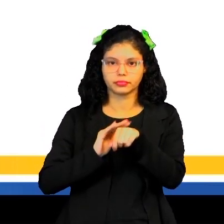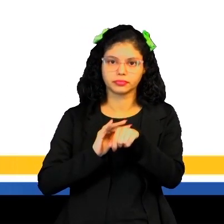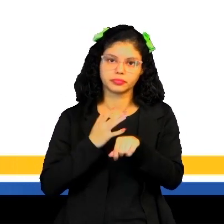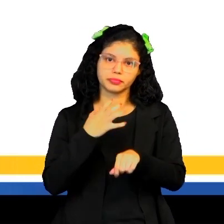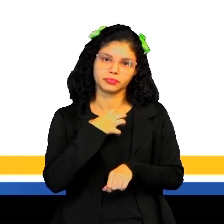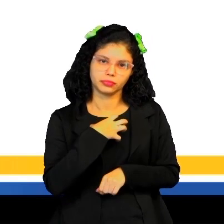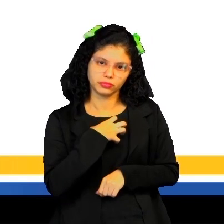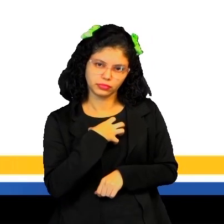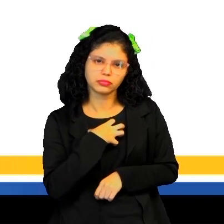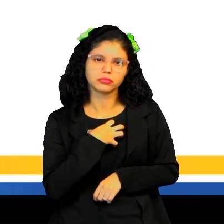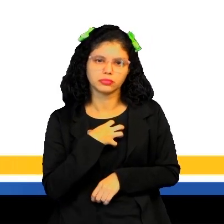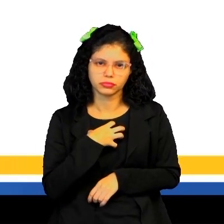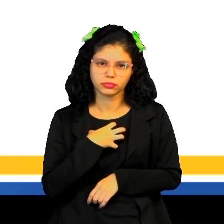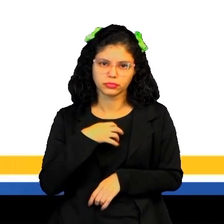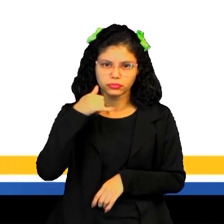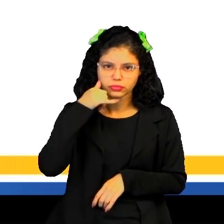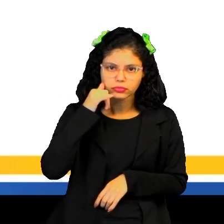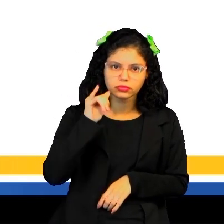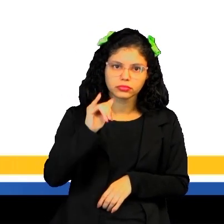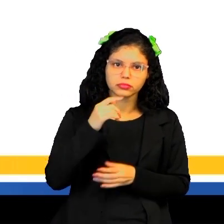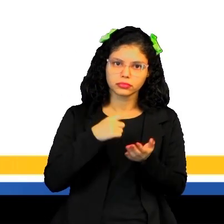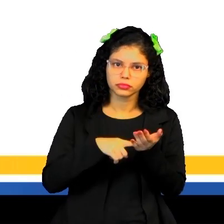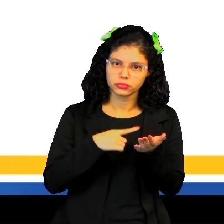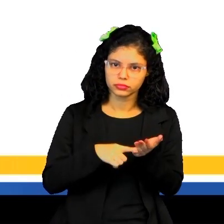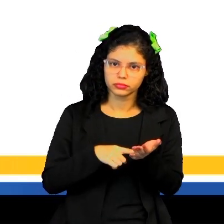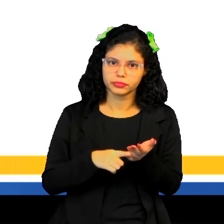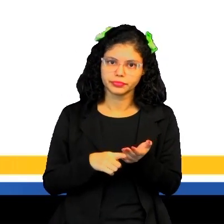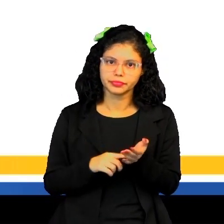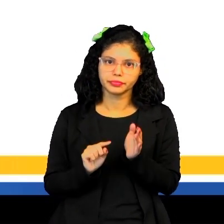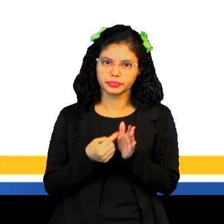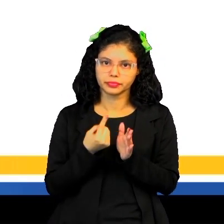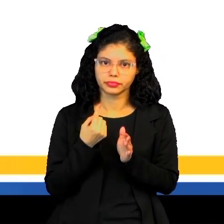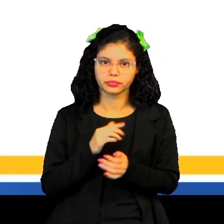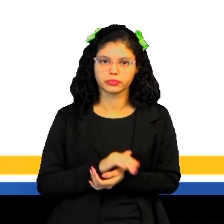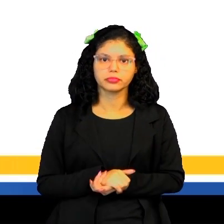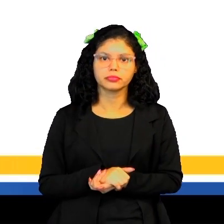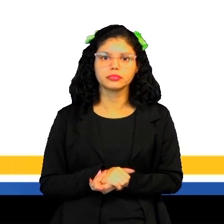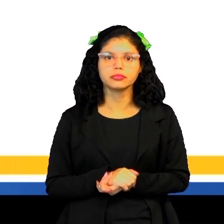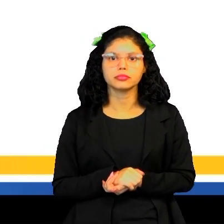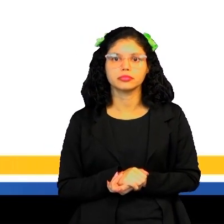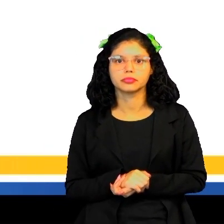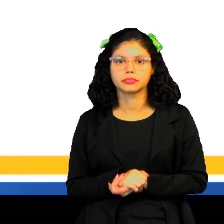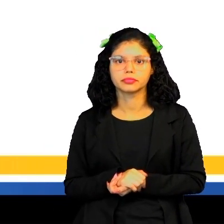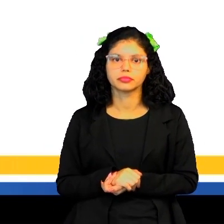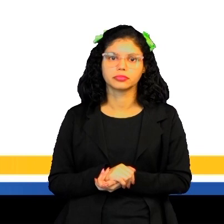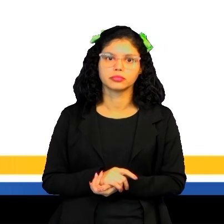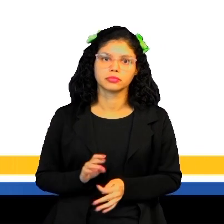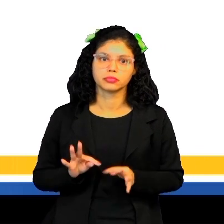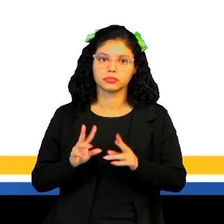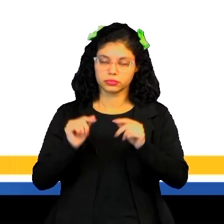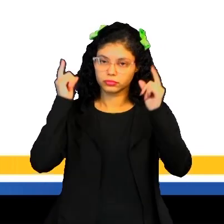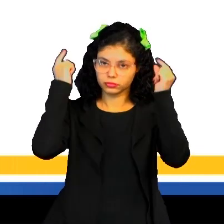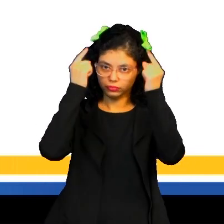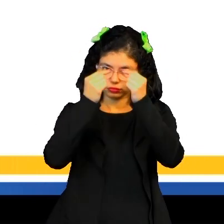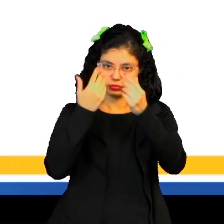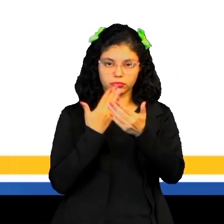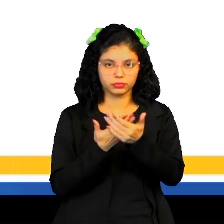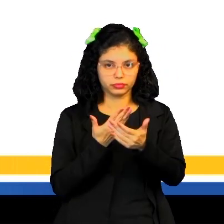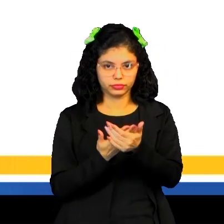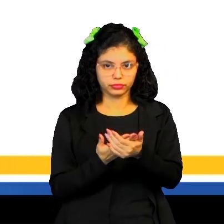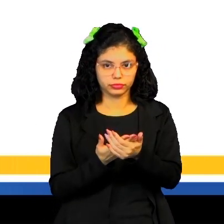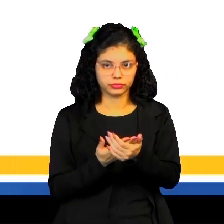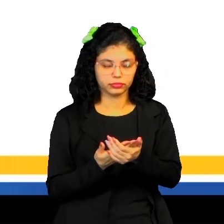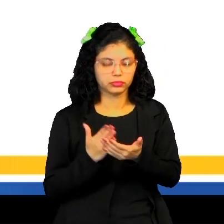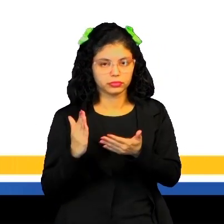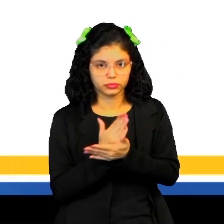dos sintomas, né, evitando o misticismo marcante dos primeiros tempos. Então, na Grécia Antiga, né, todo estudioso que se dedicava